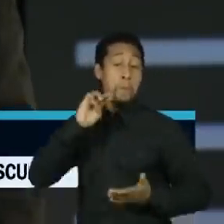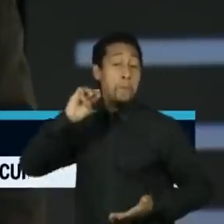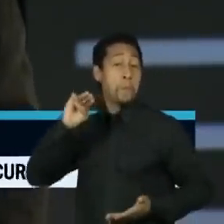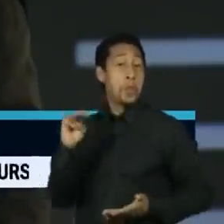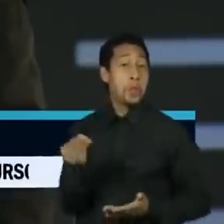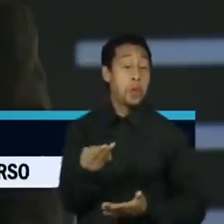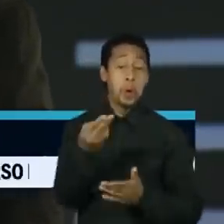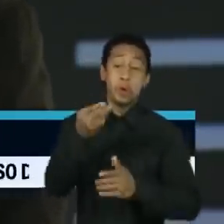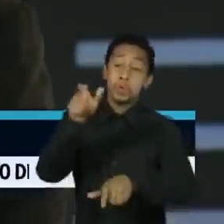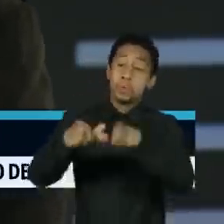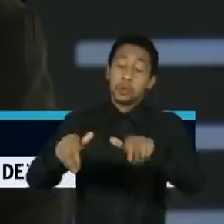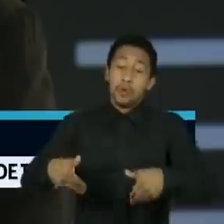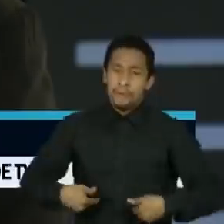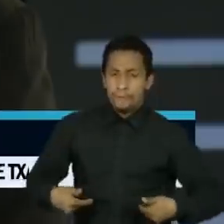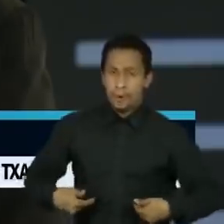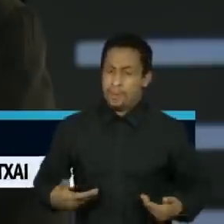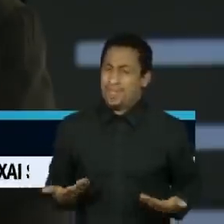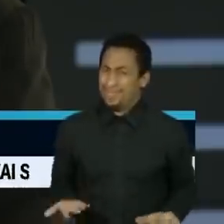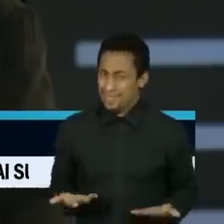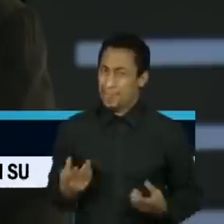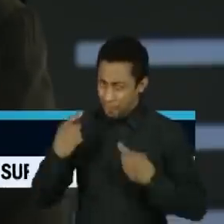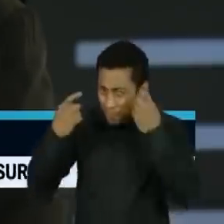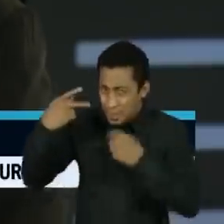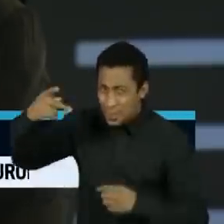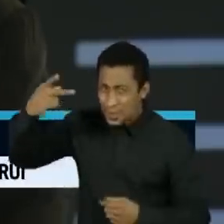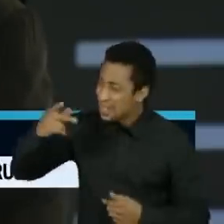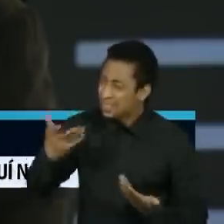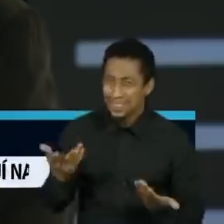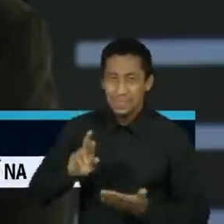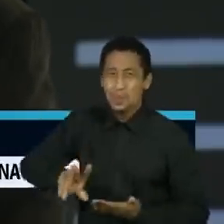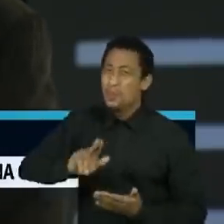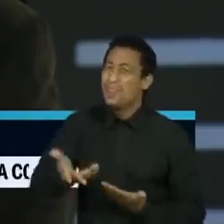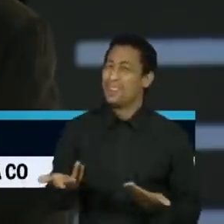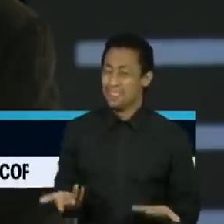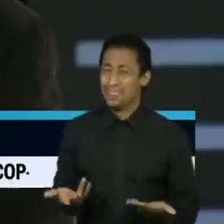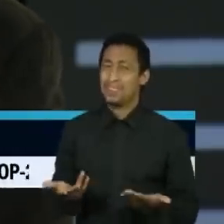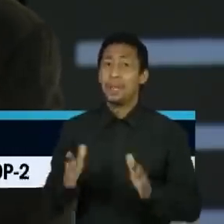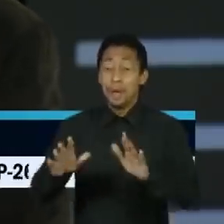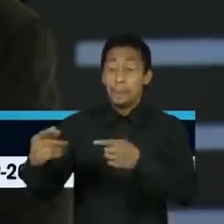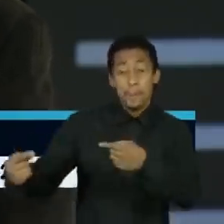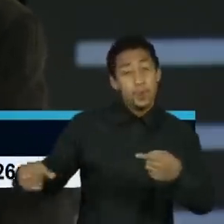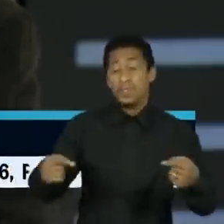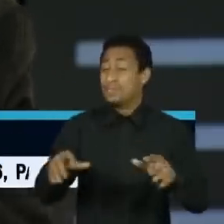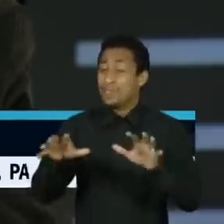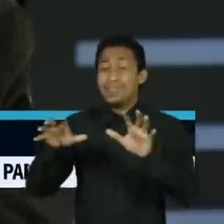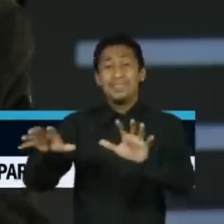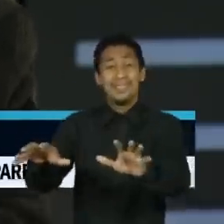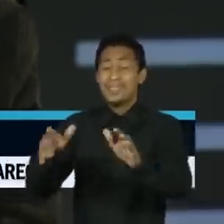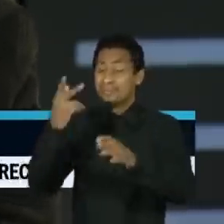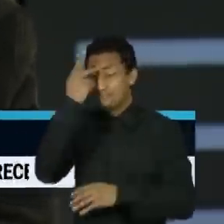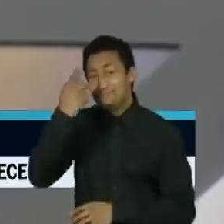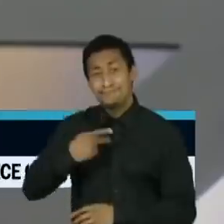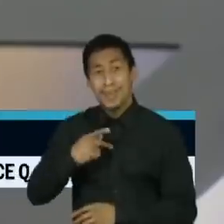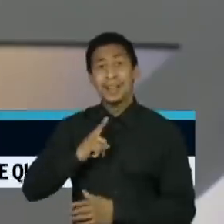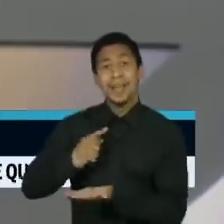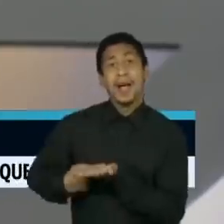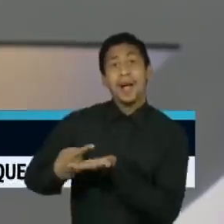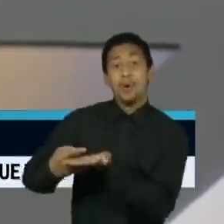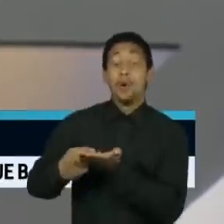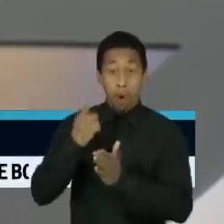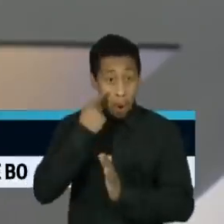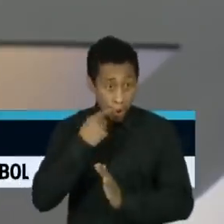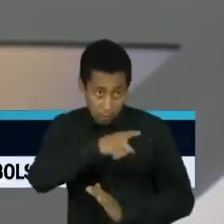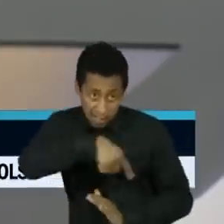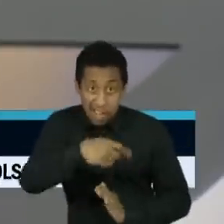fome, como se de fato isso fosse uma preocupação objetiva. É isso que eu quero dizer. A política, ela gira ao redor dela. Ele tem acordos, não paga emenda,